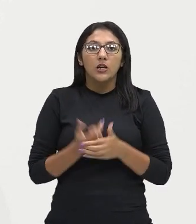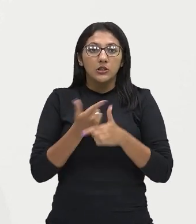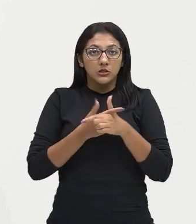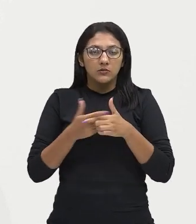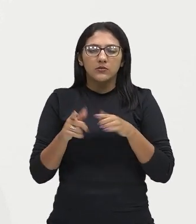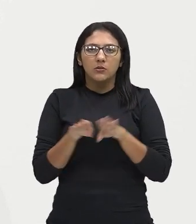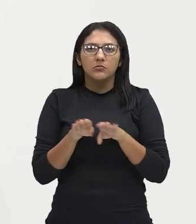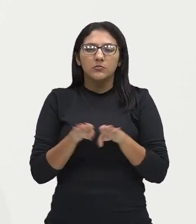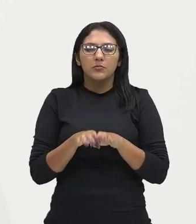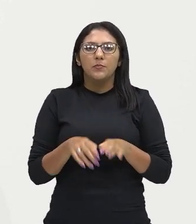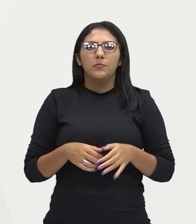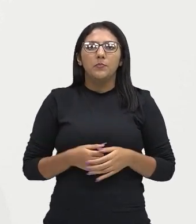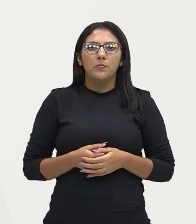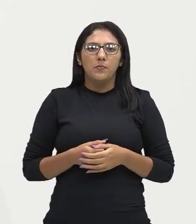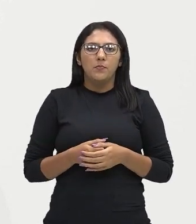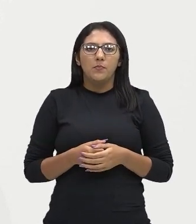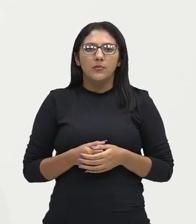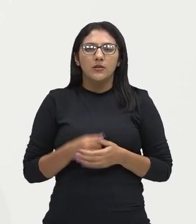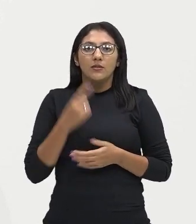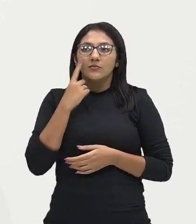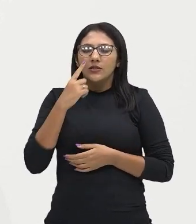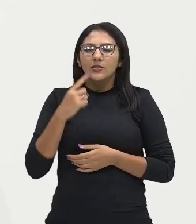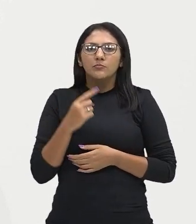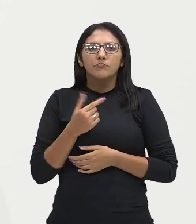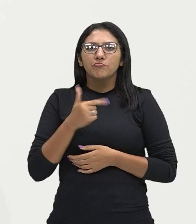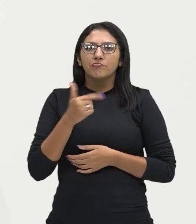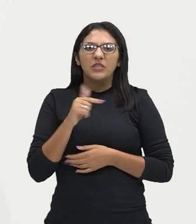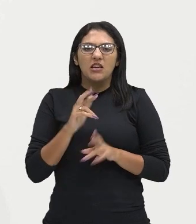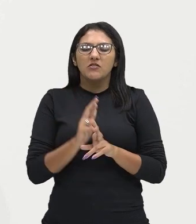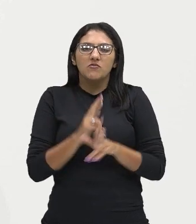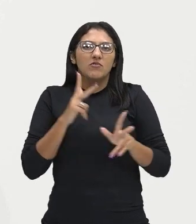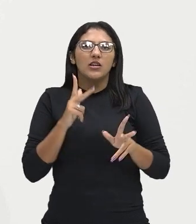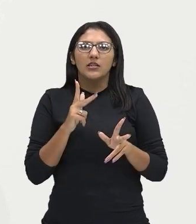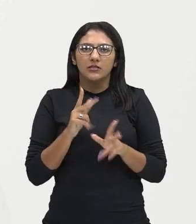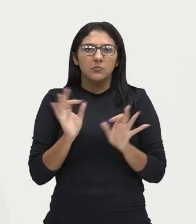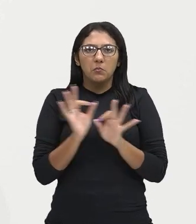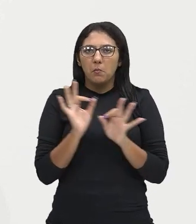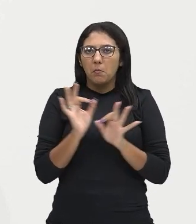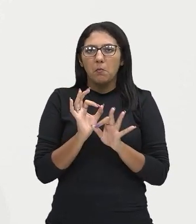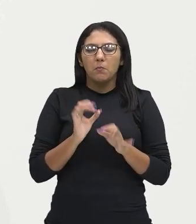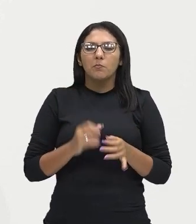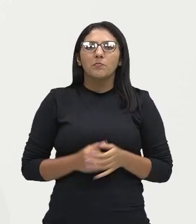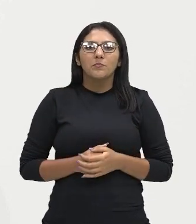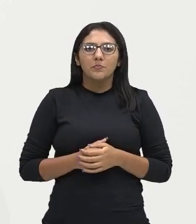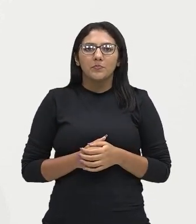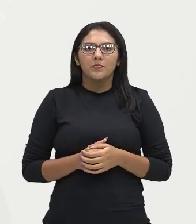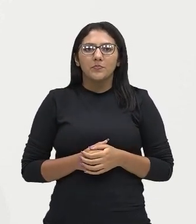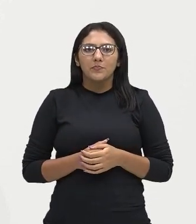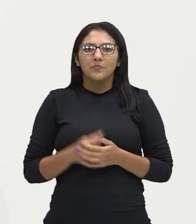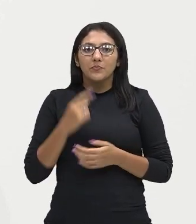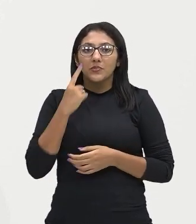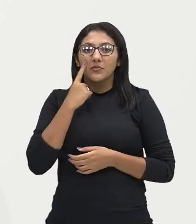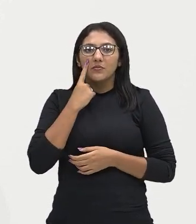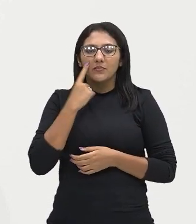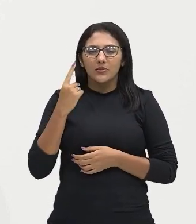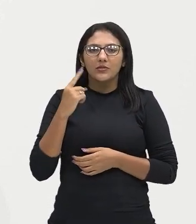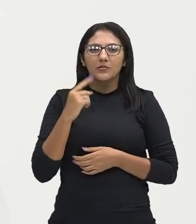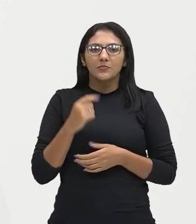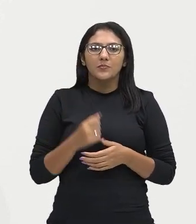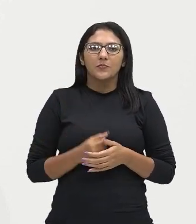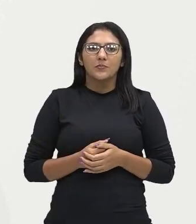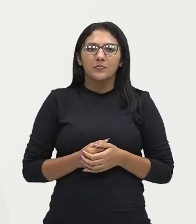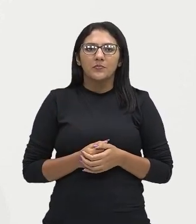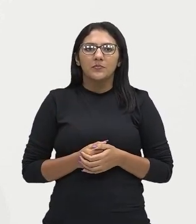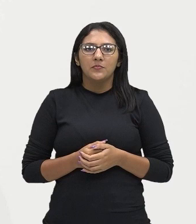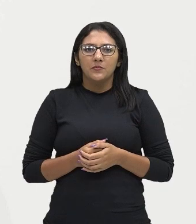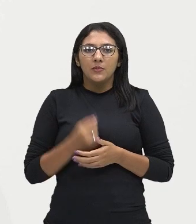forma. E aí, pessoal, não tem nada de tão diferente não. Ó. Olha só, esse traço aqui, ó,